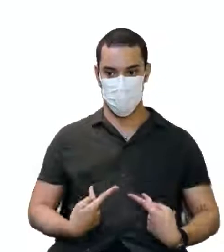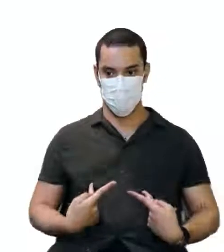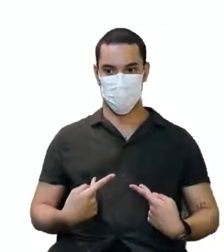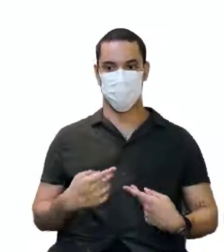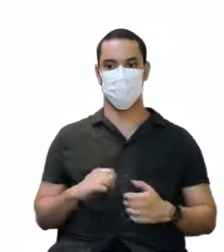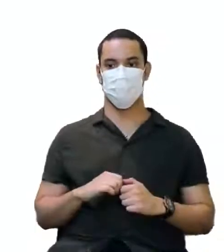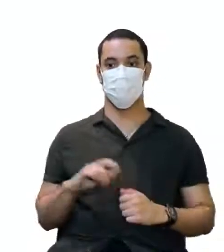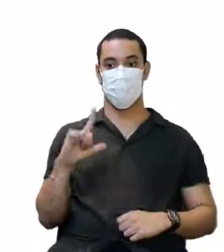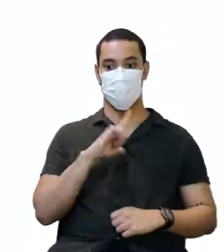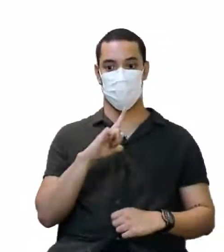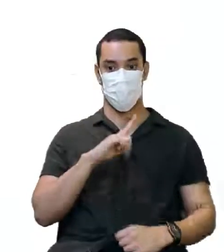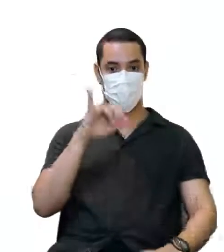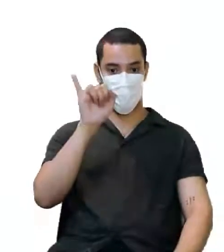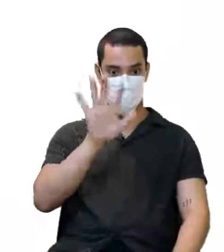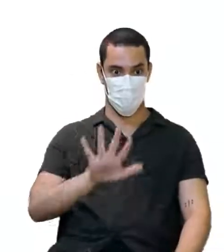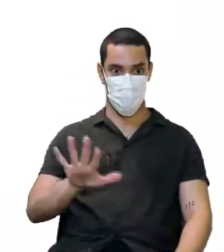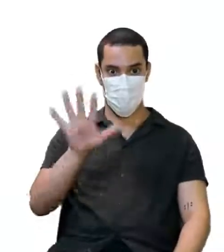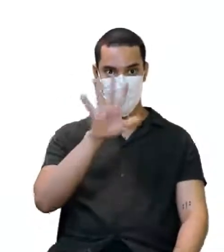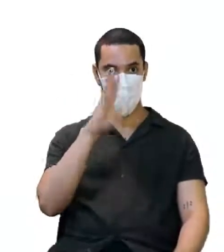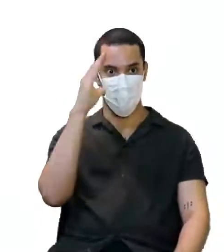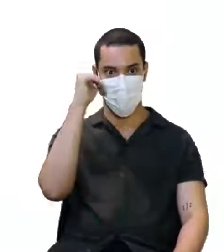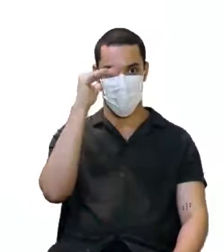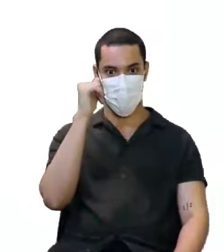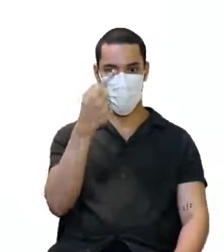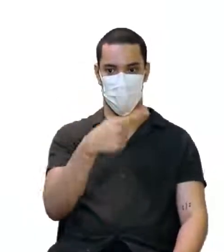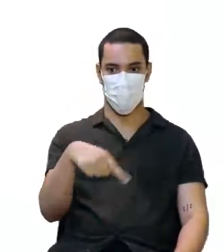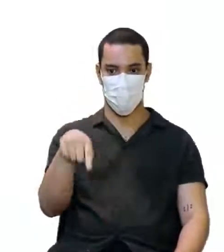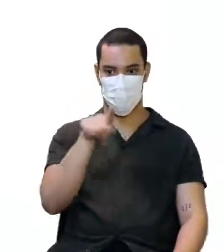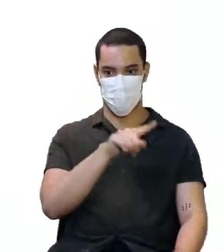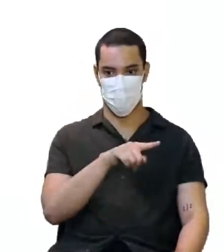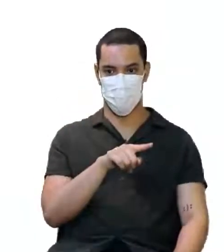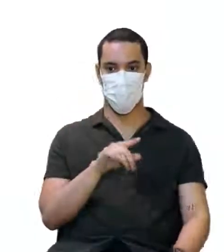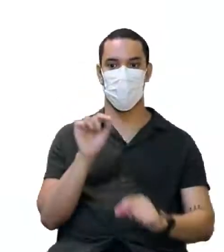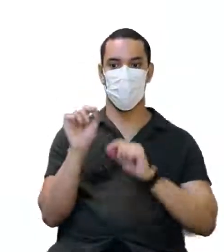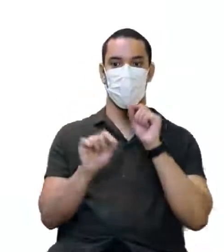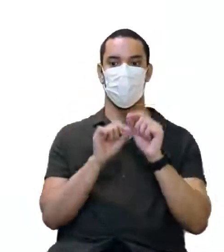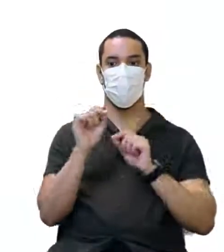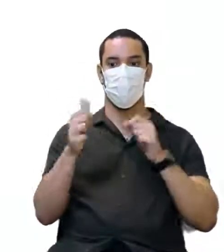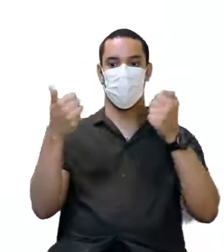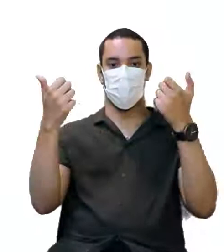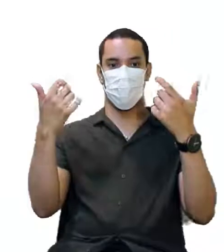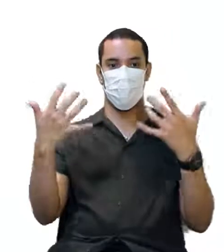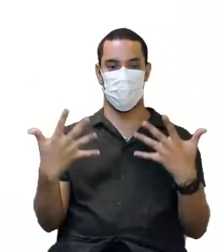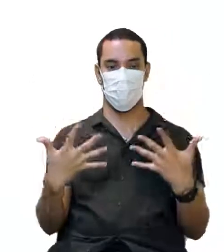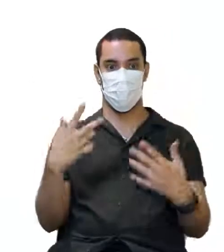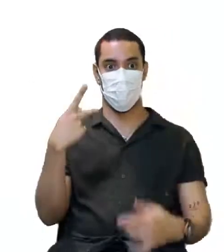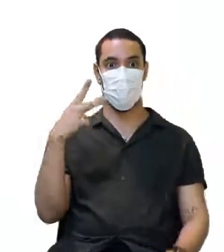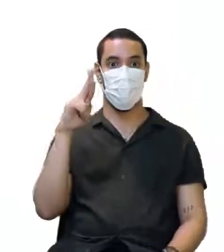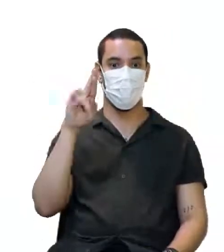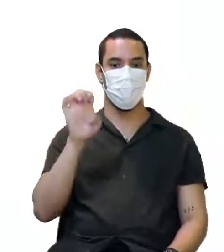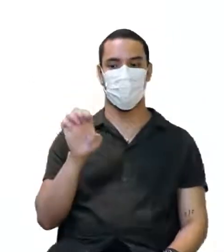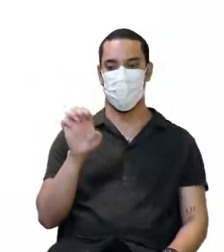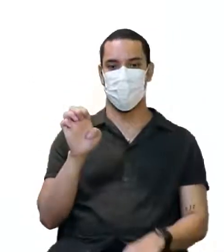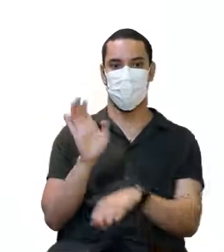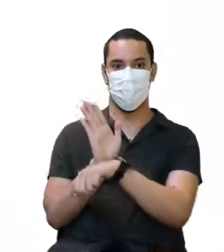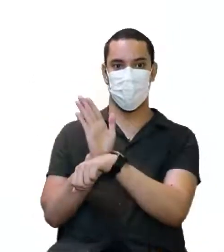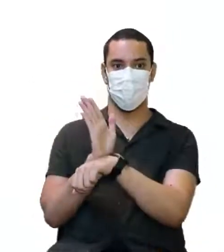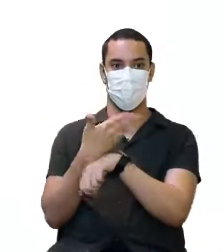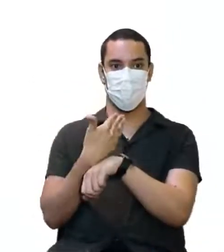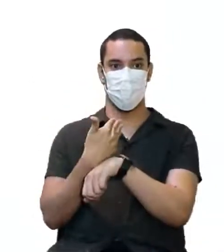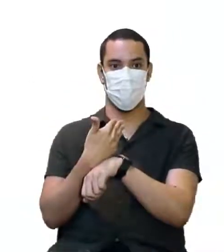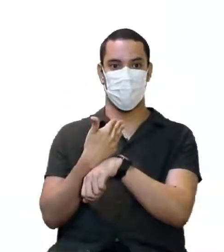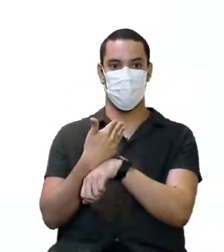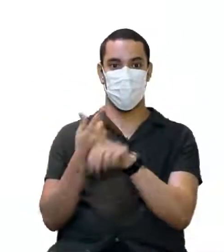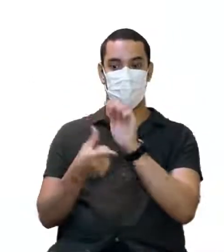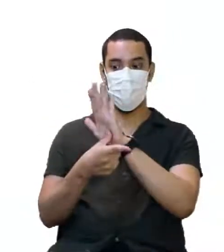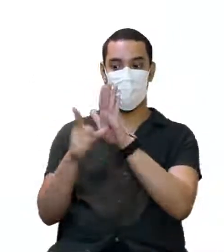E aí a gente tem uma imagem bem curiosa pra vocês, tá? Dos chamados pré. Ou seja, que